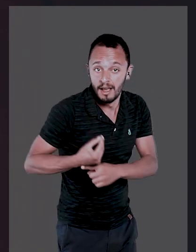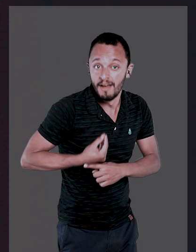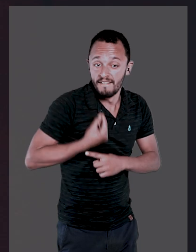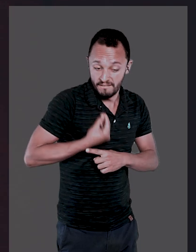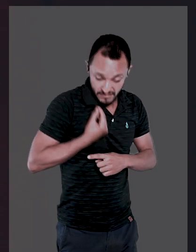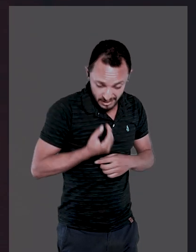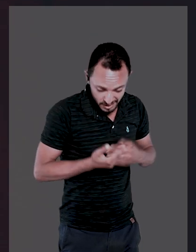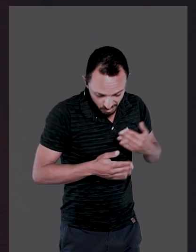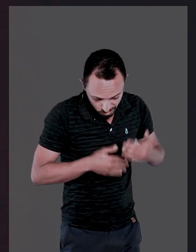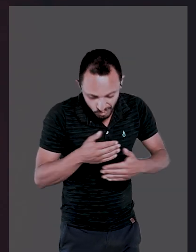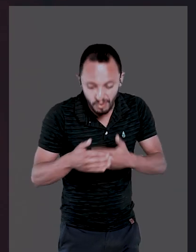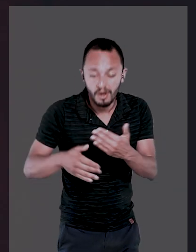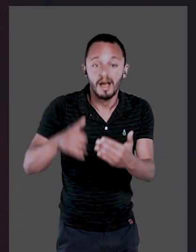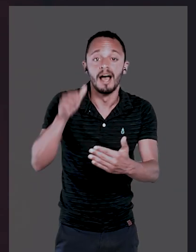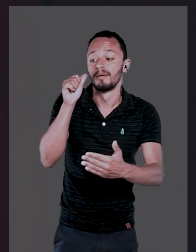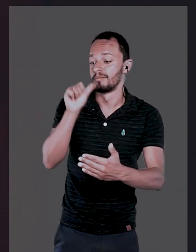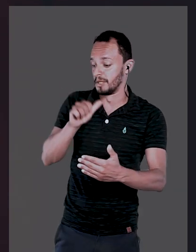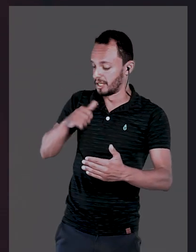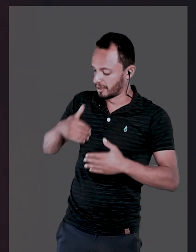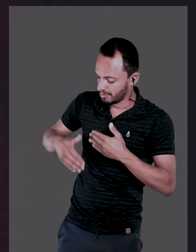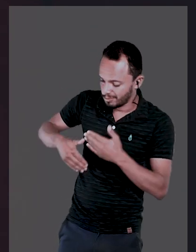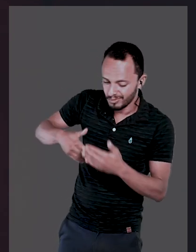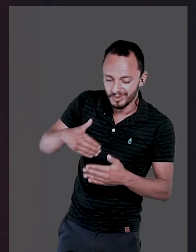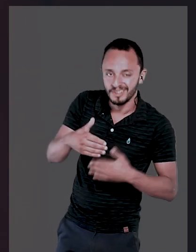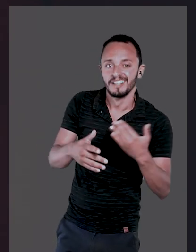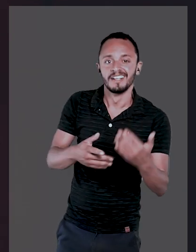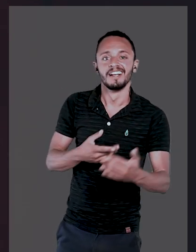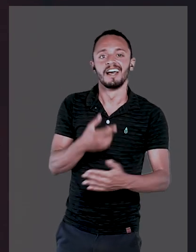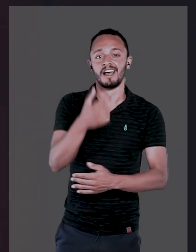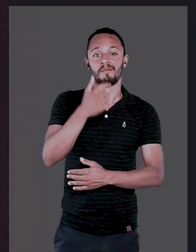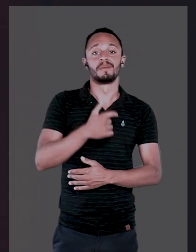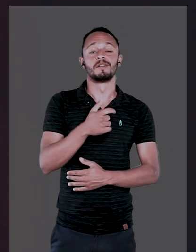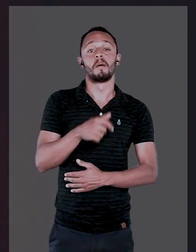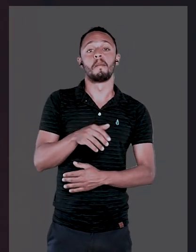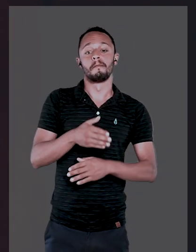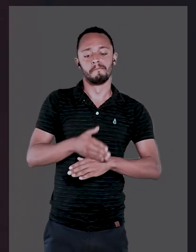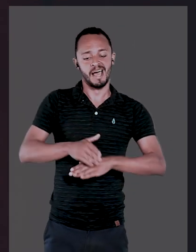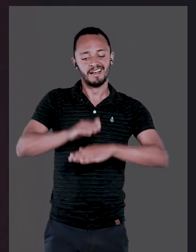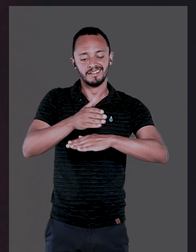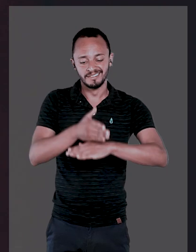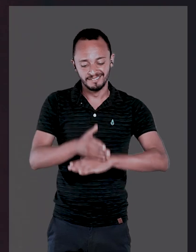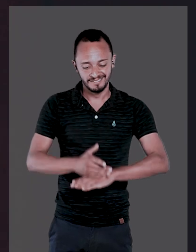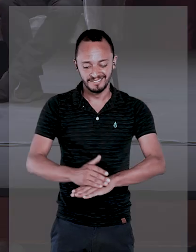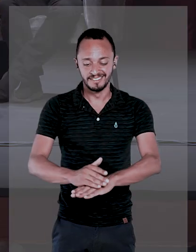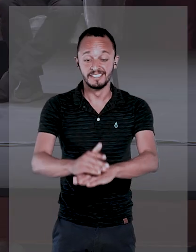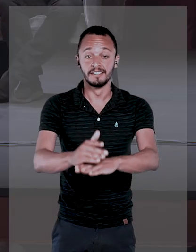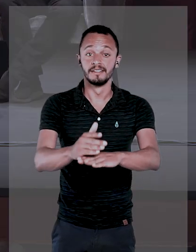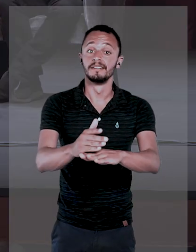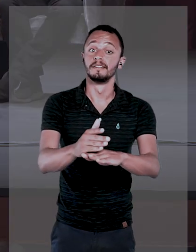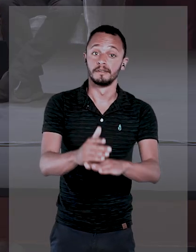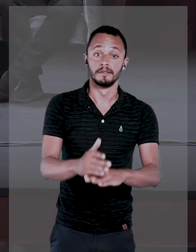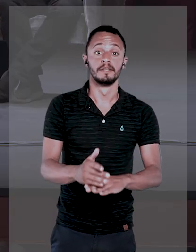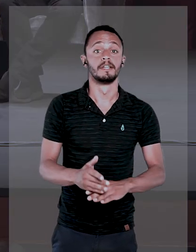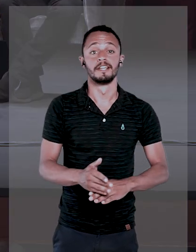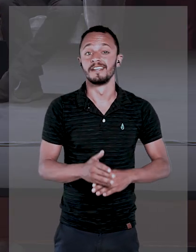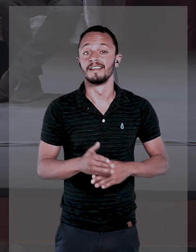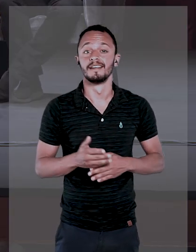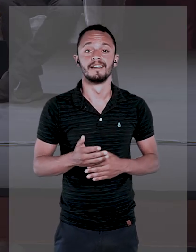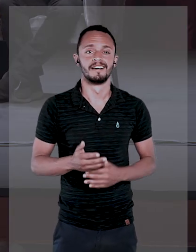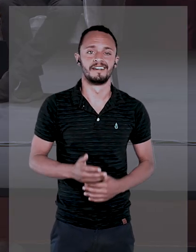penas deu e daria. A vida correu, na frente a menina corria da Caopito